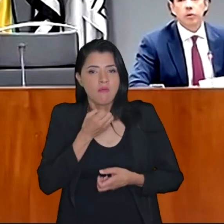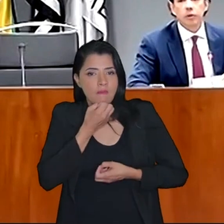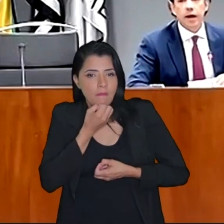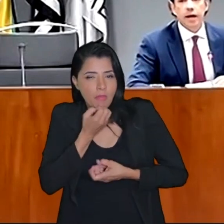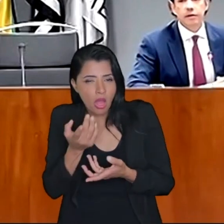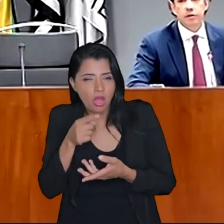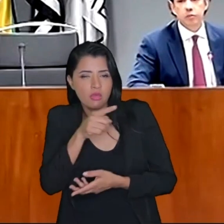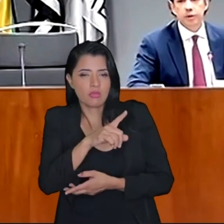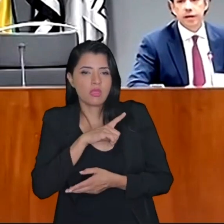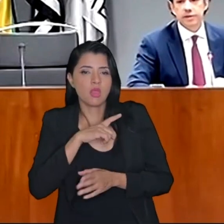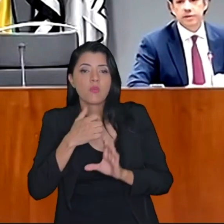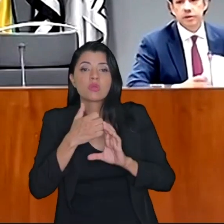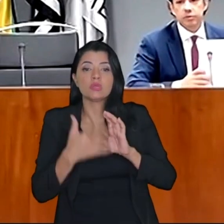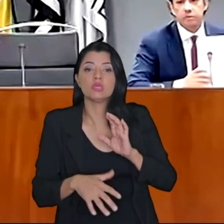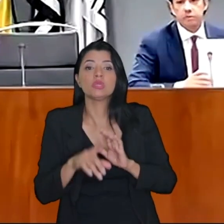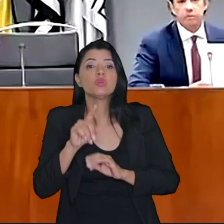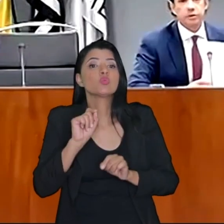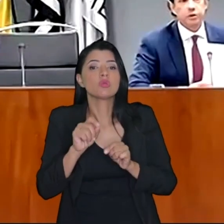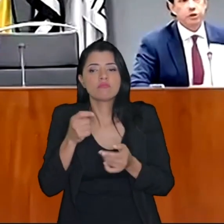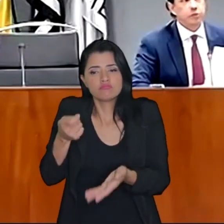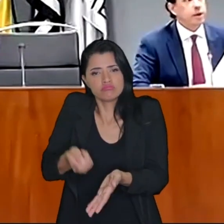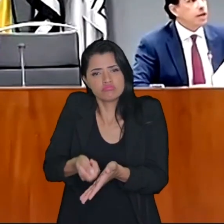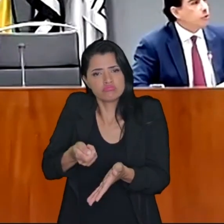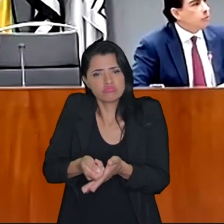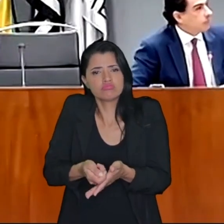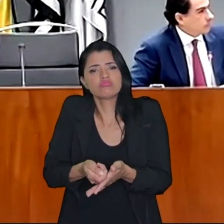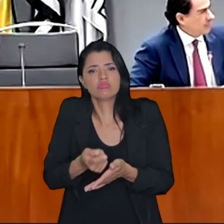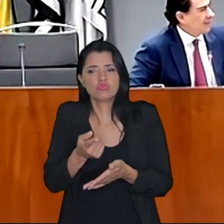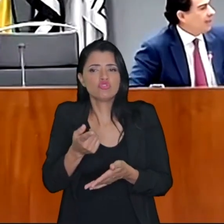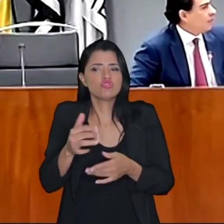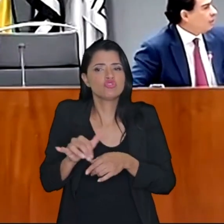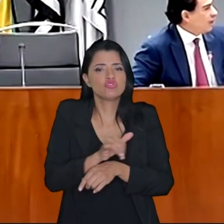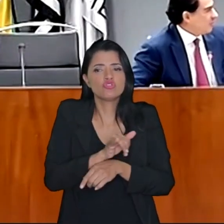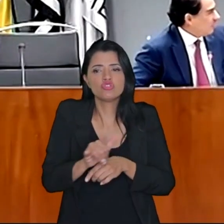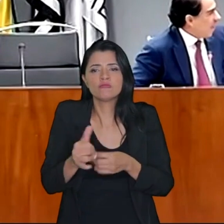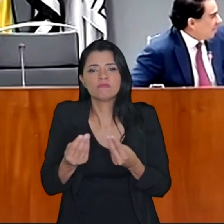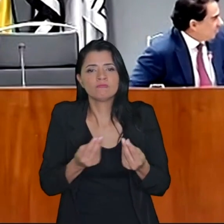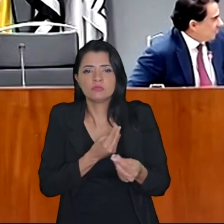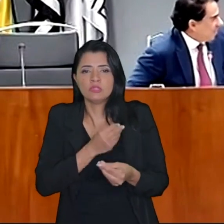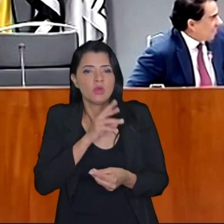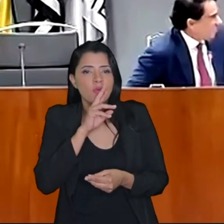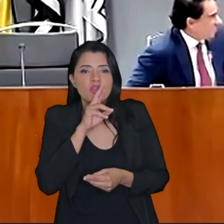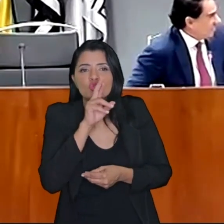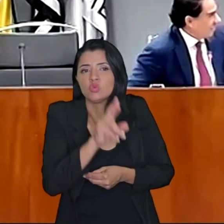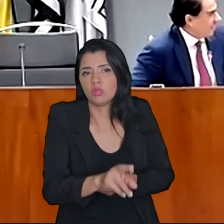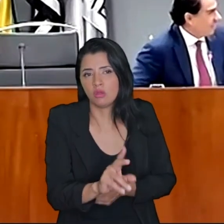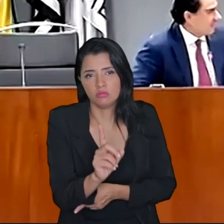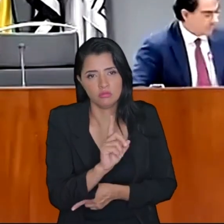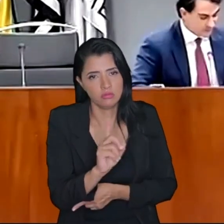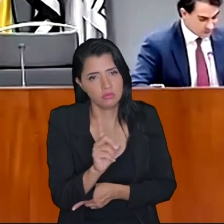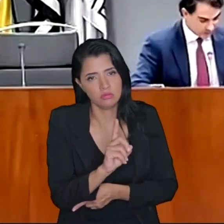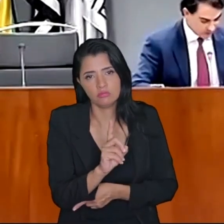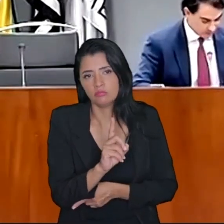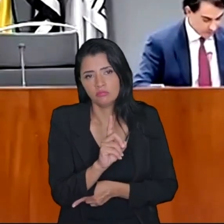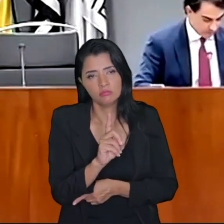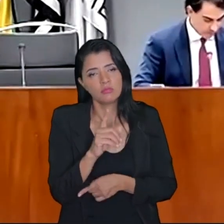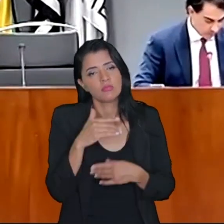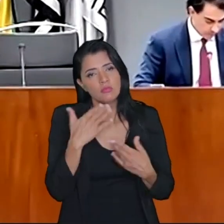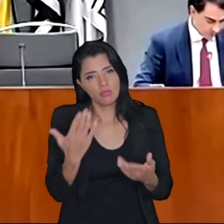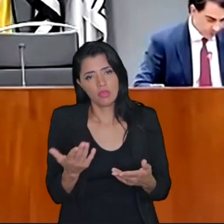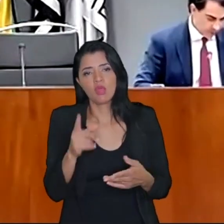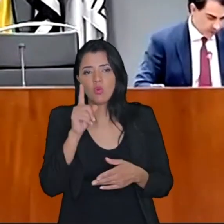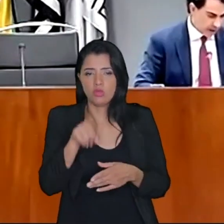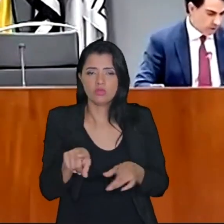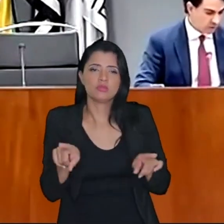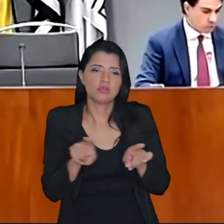inegavelmente um caráter de obrigação de meio e não de resultado, no caso, né? E eu acho que isso também